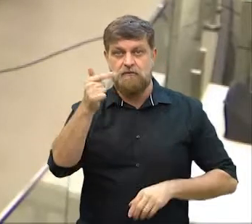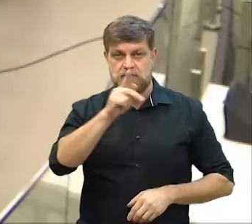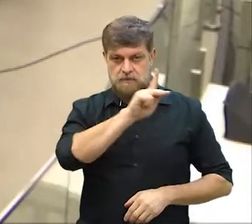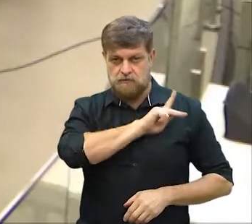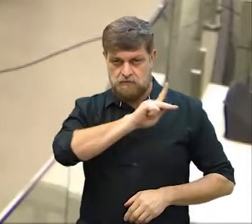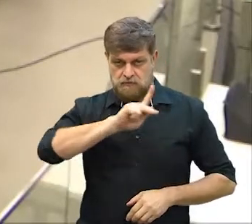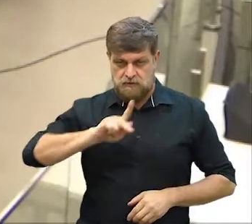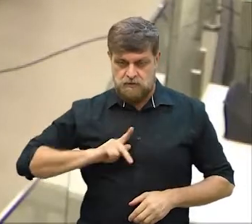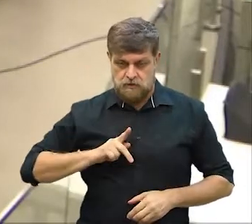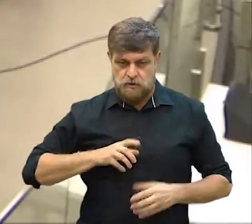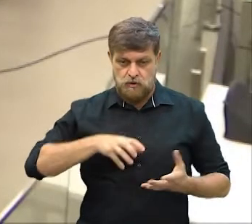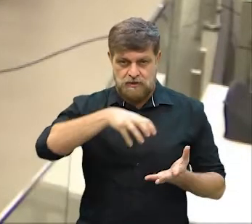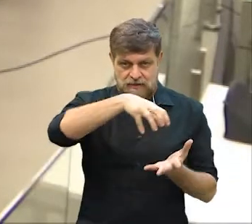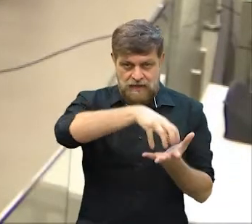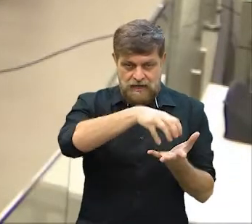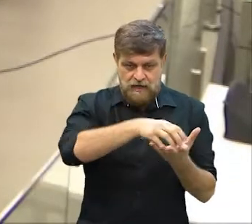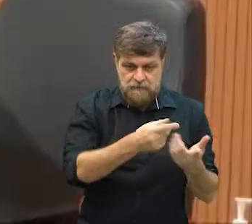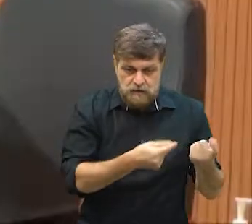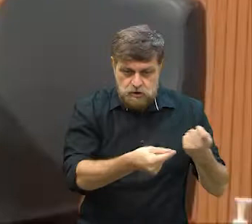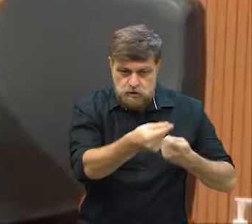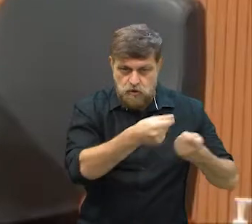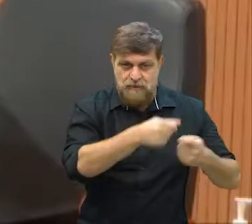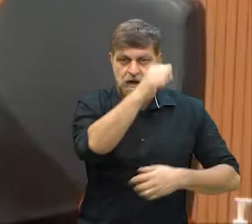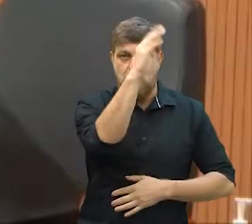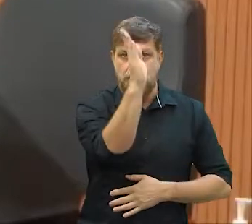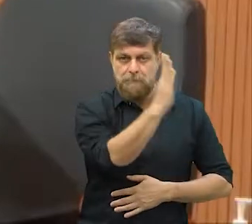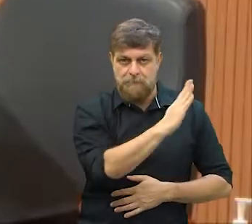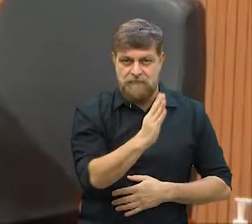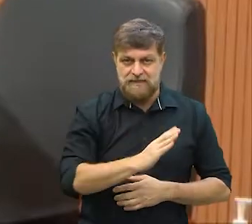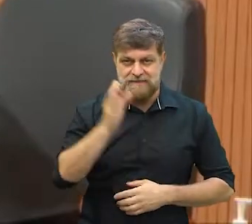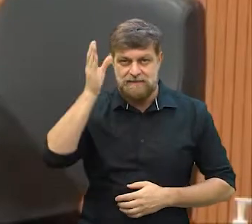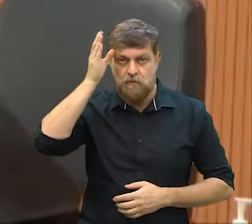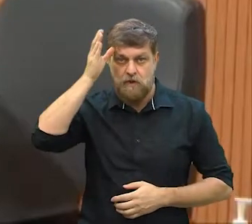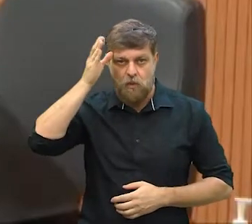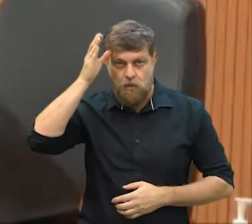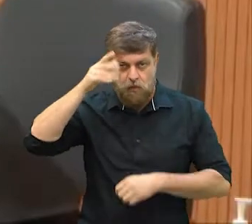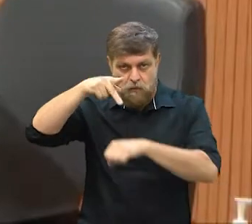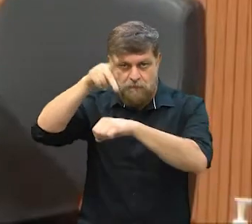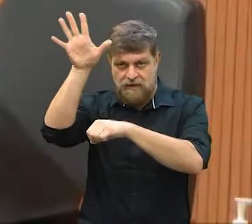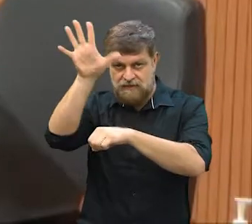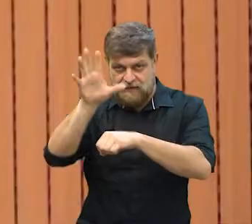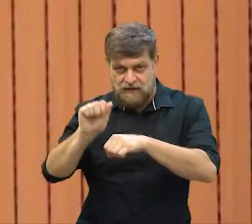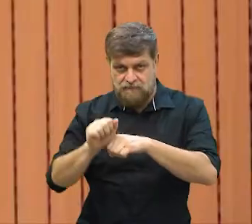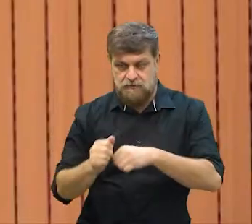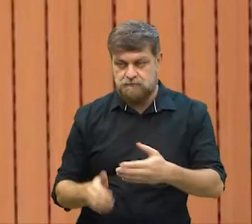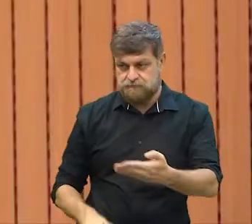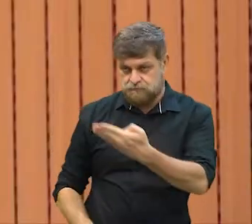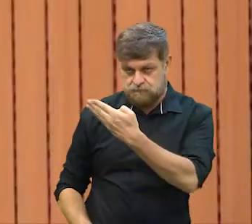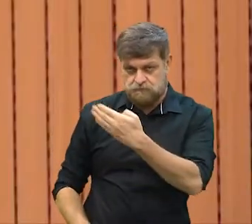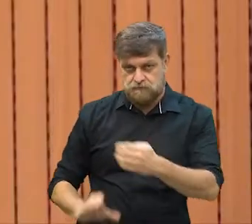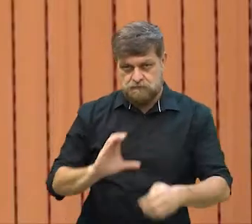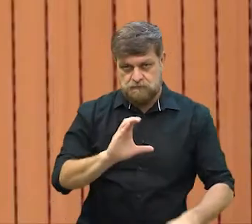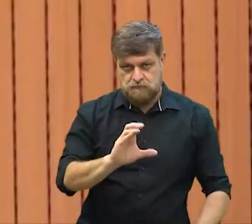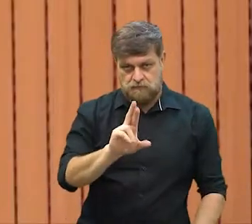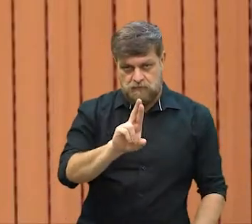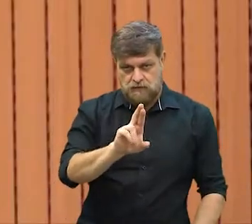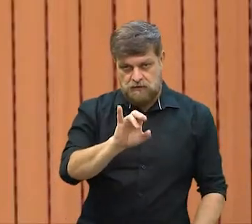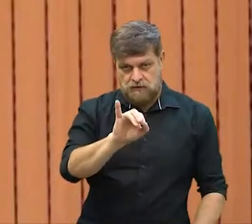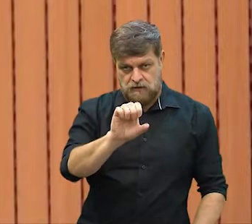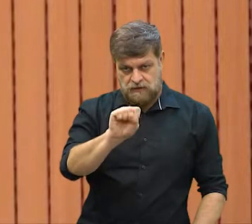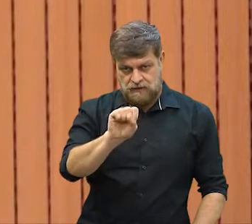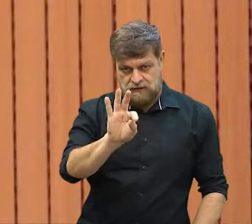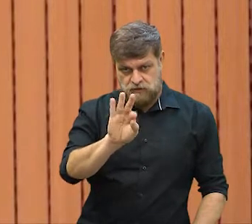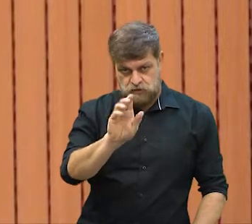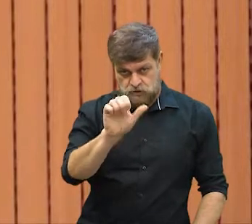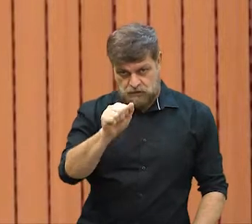e vice-presidente executivo da Câmara de comércio Brasil Congo para o Brasil Cristiano Correia que